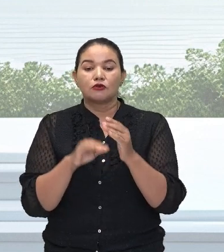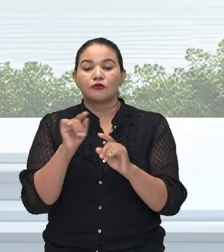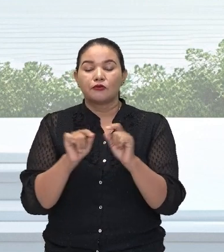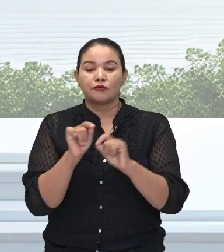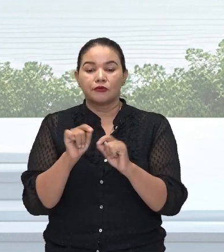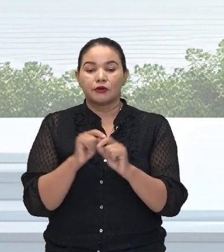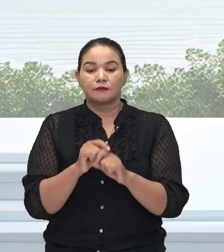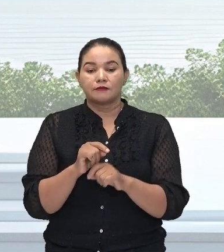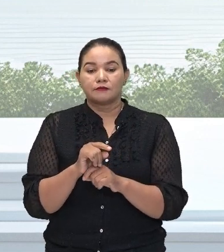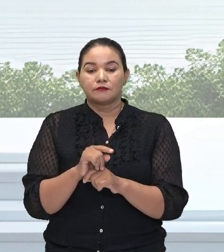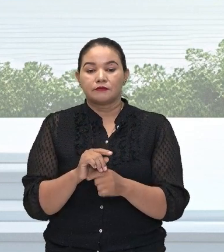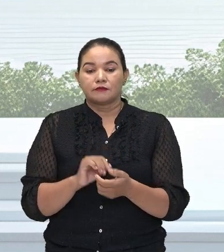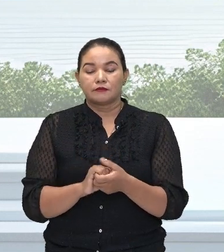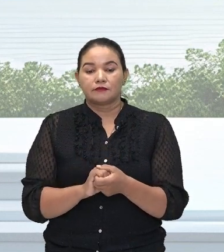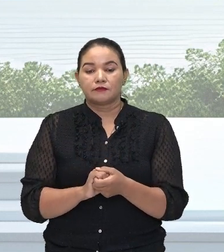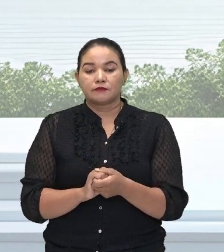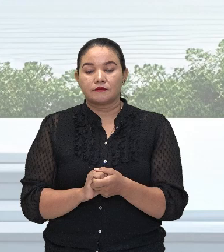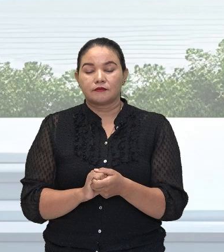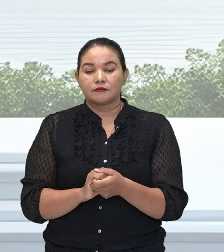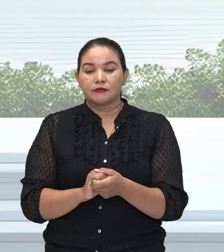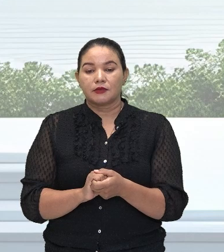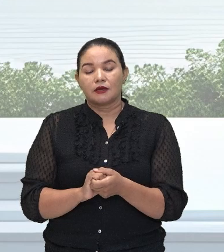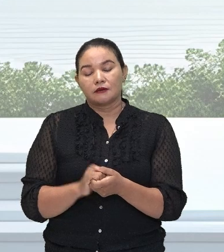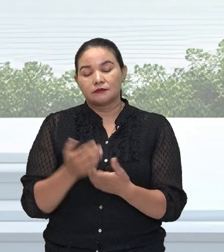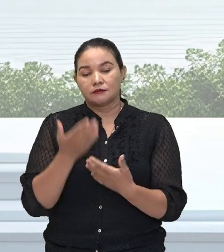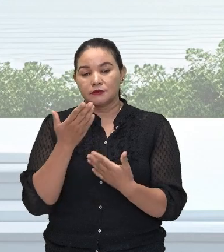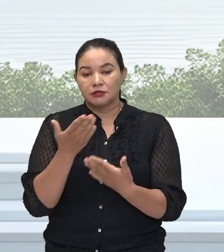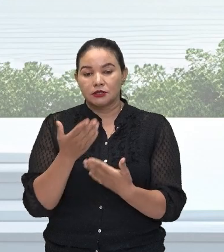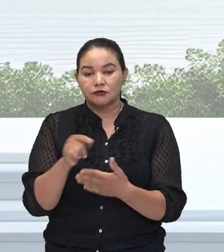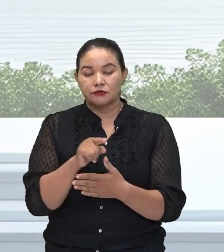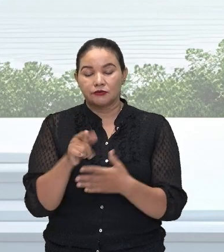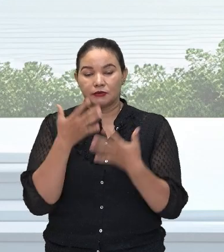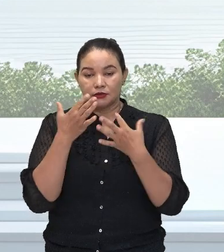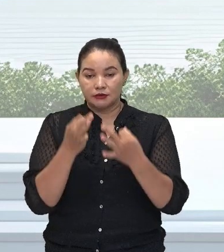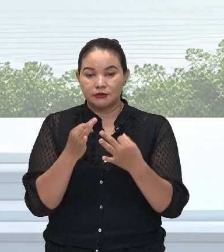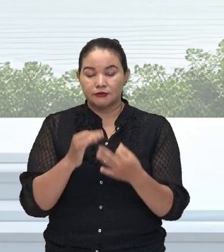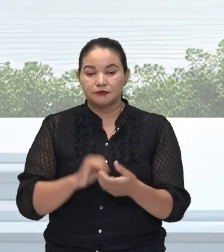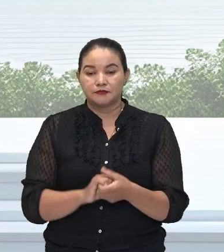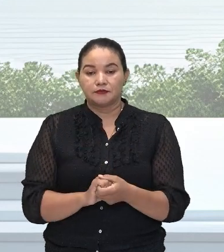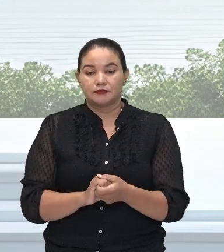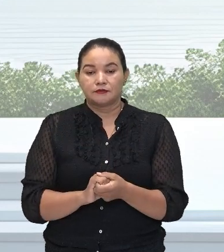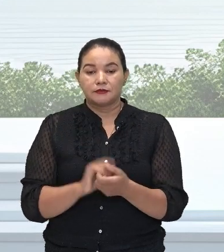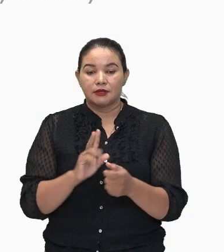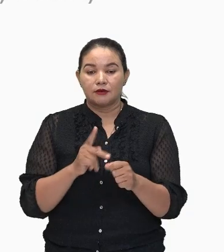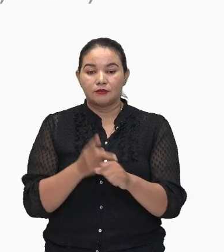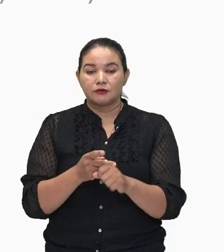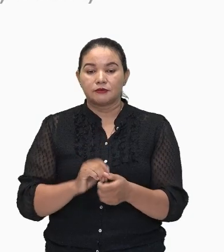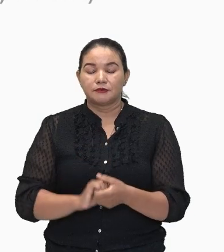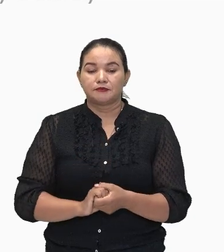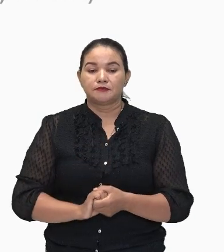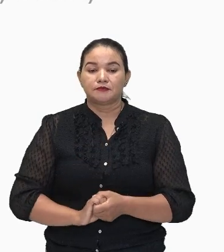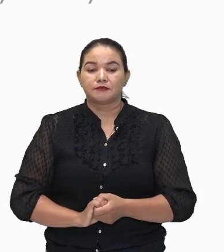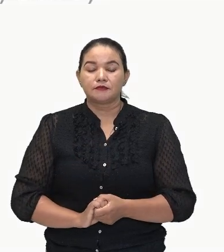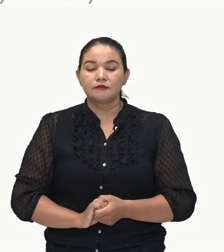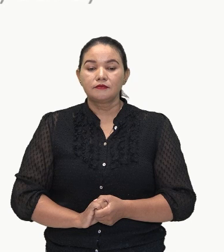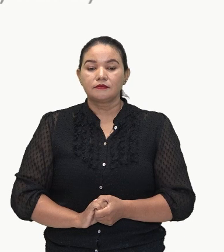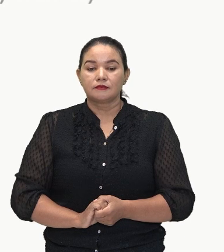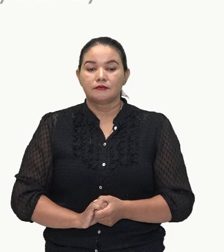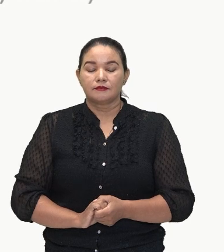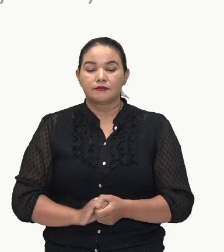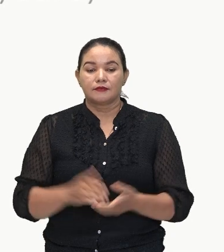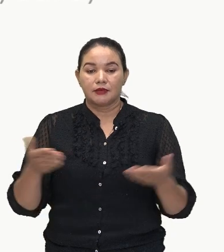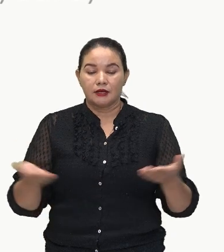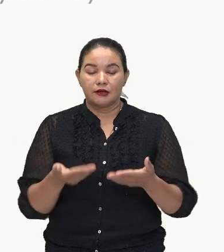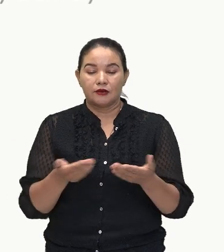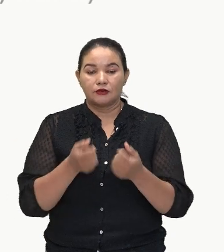os Dalits. Então, muito obrigado pela atenção de vocês e até a próxima. E agora nós começamos a